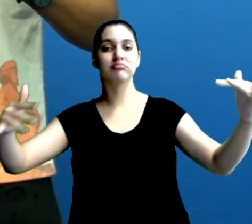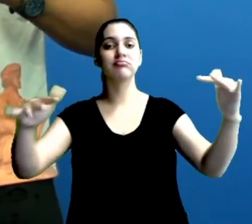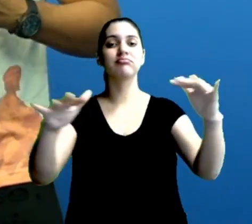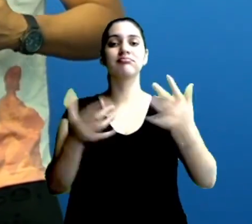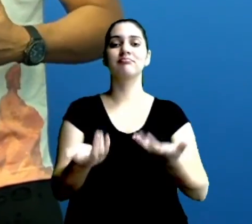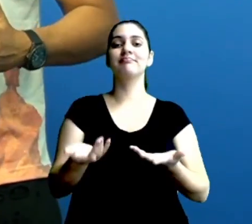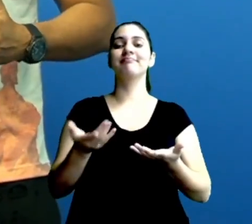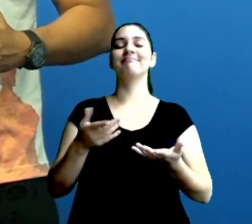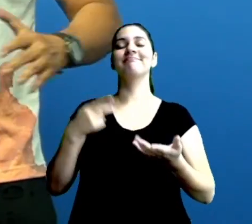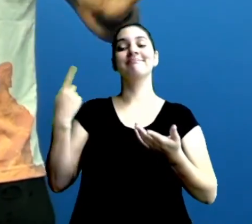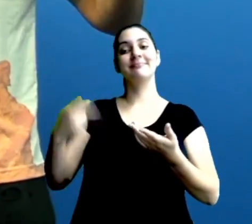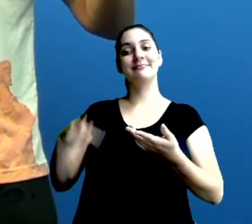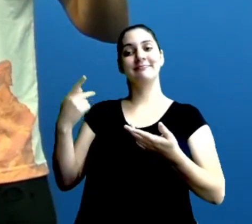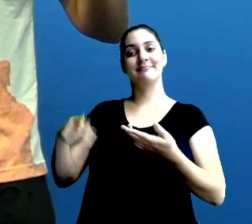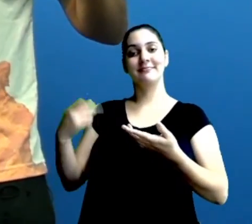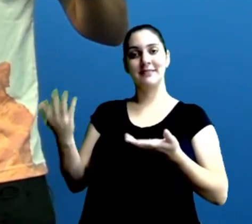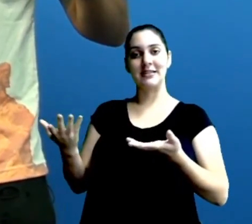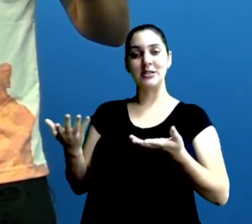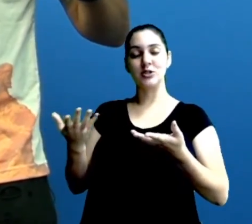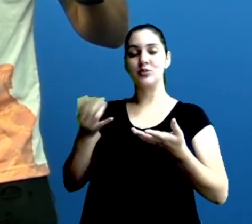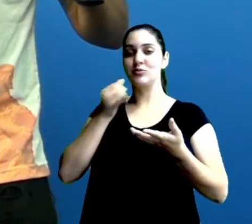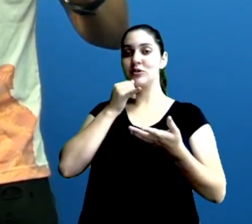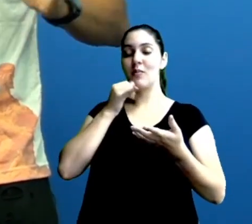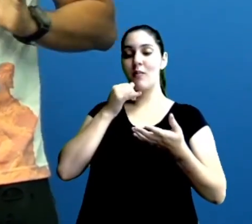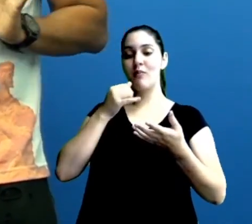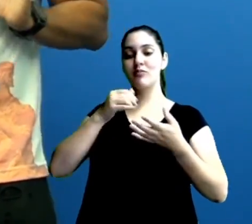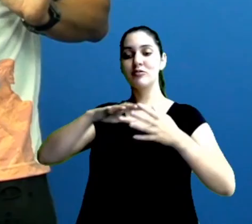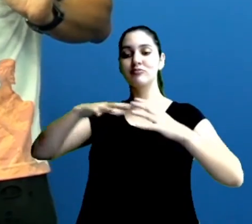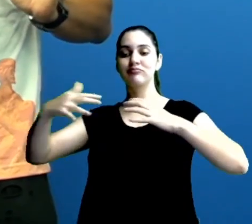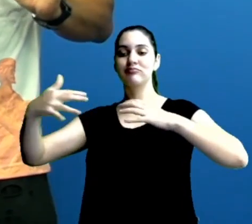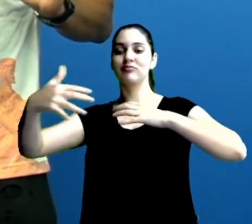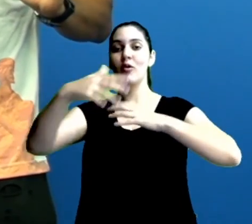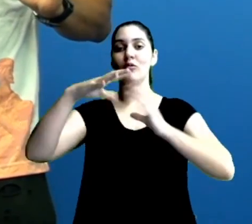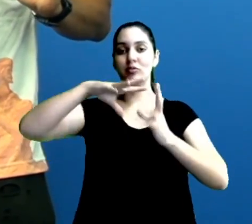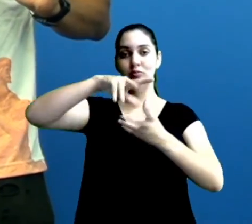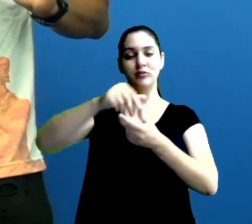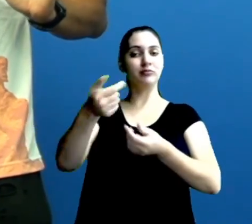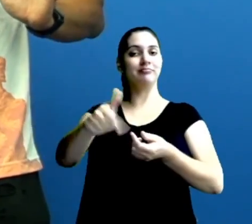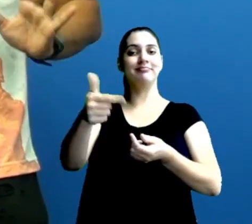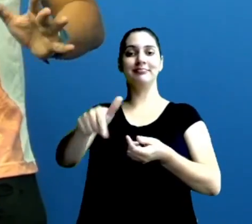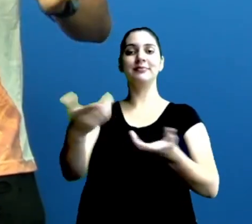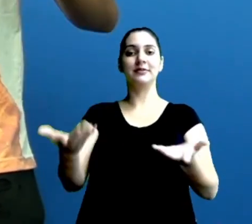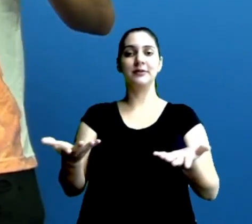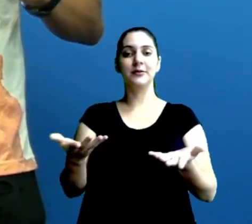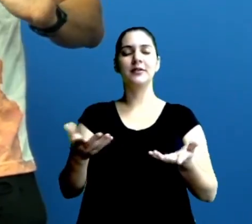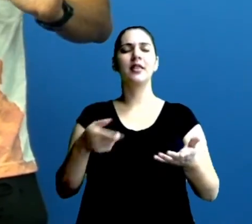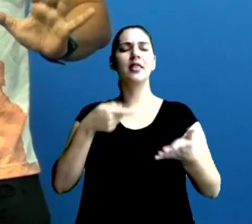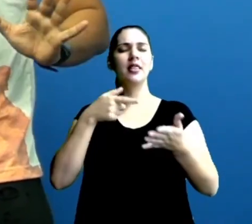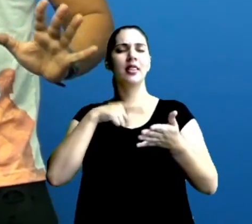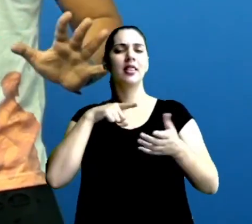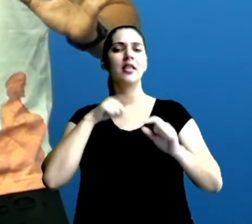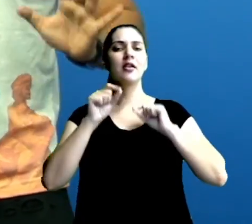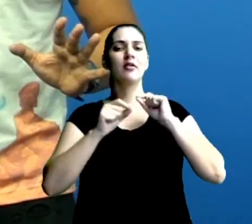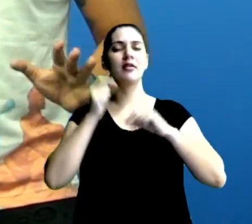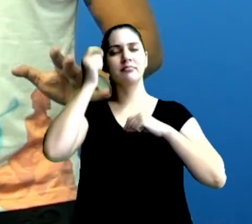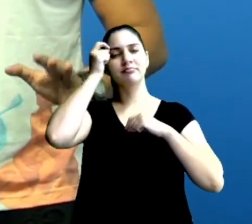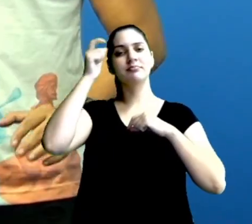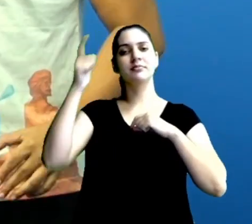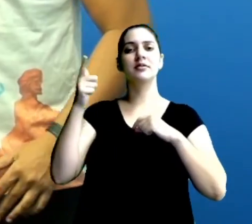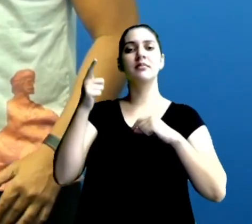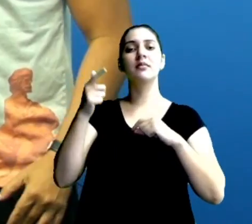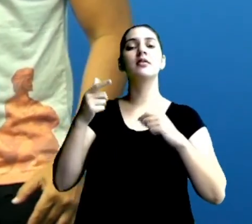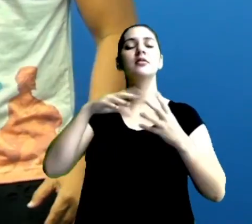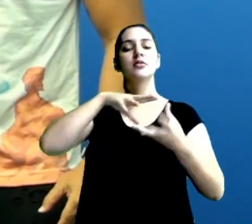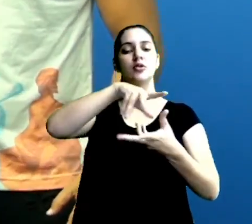Então o resto do mundo, para eles, não existia. Então eles tinham a ideia de que